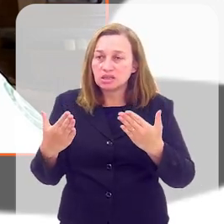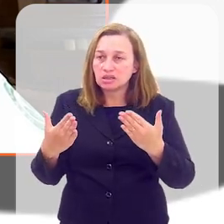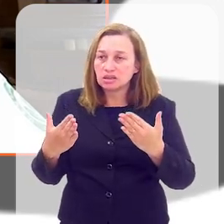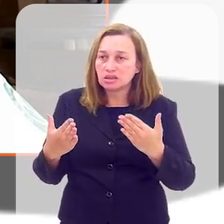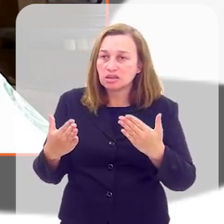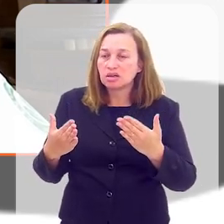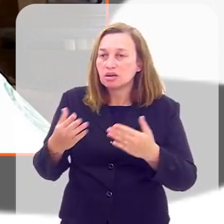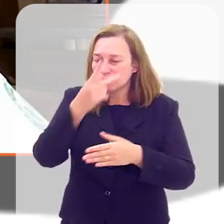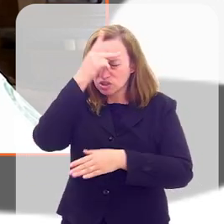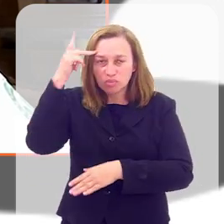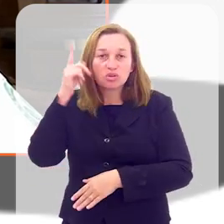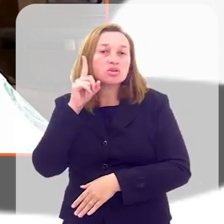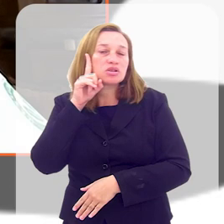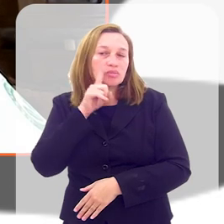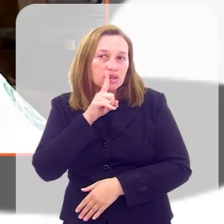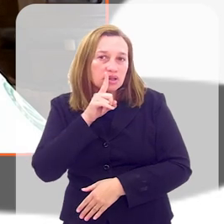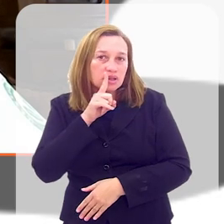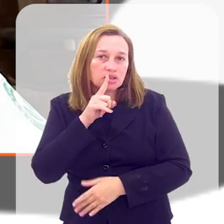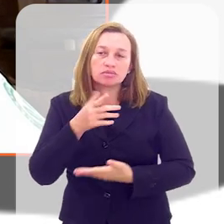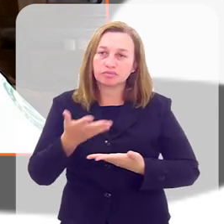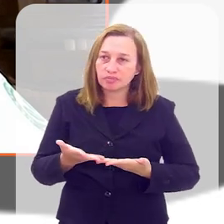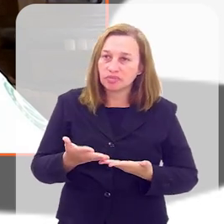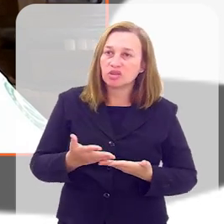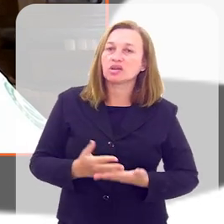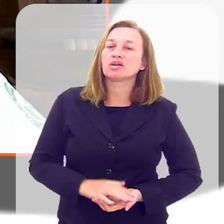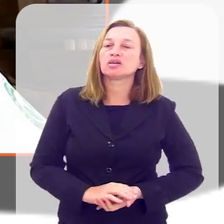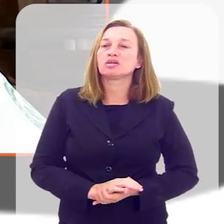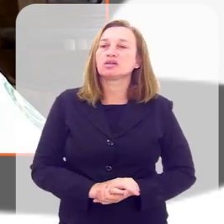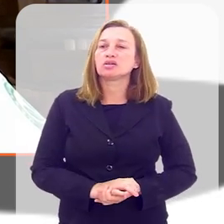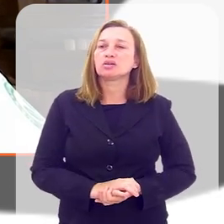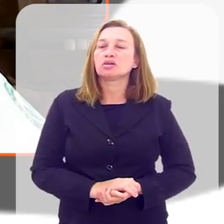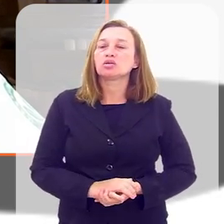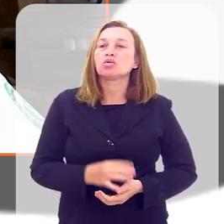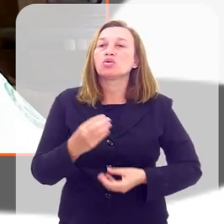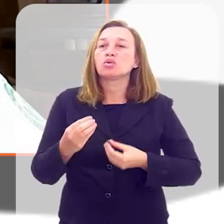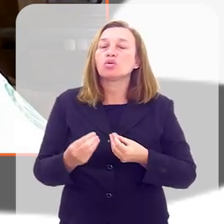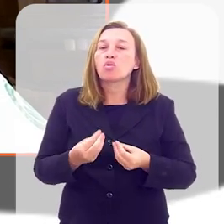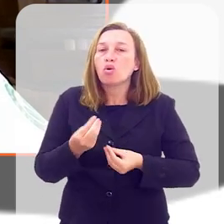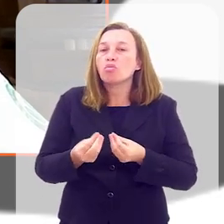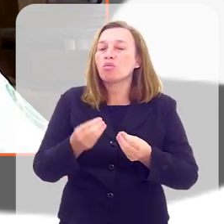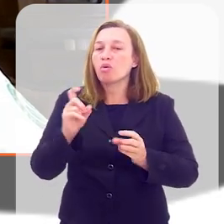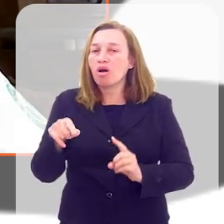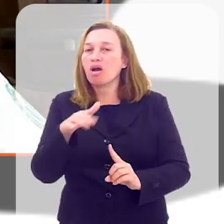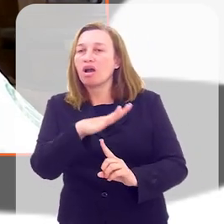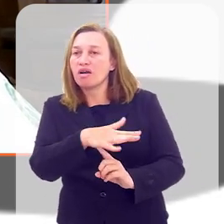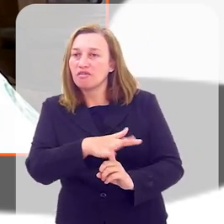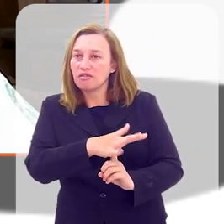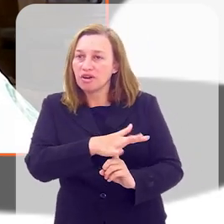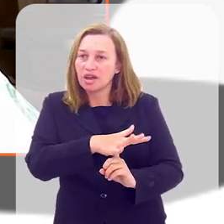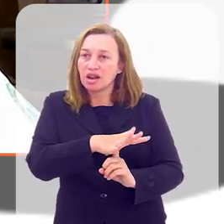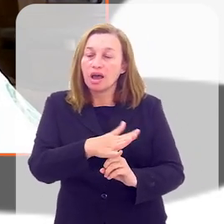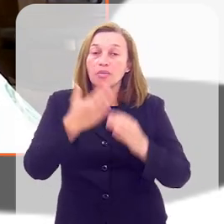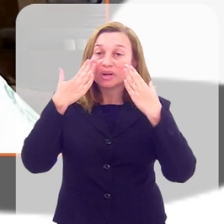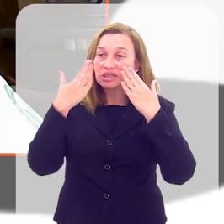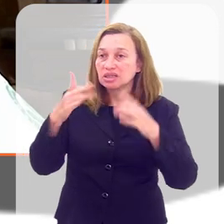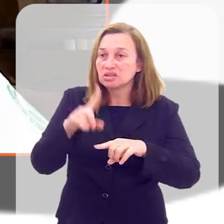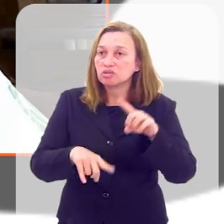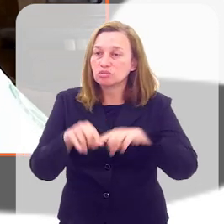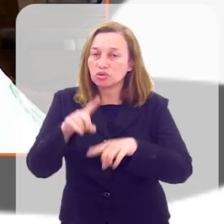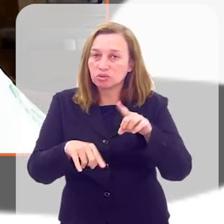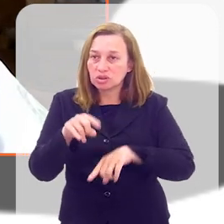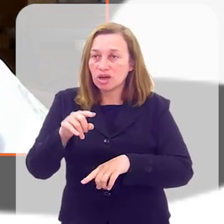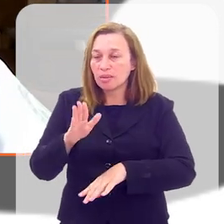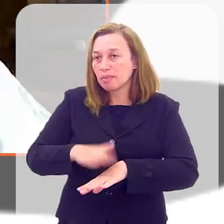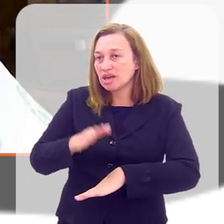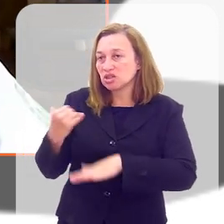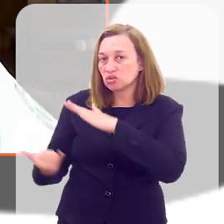apresenta para o público americano essa é a nossa como é como funciona a feira assim uma